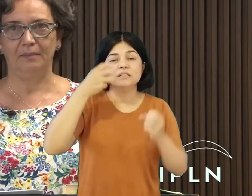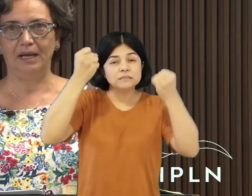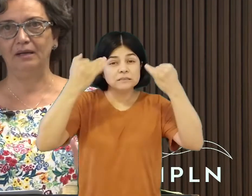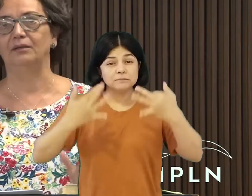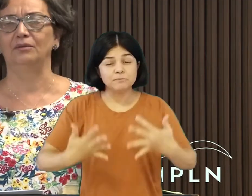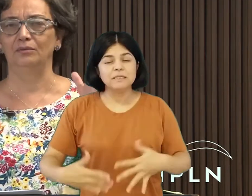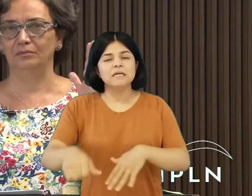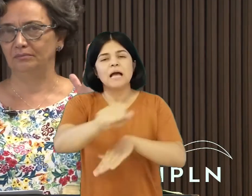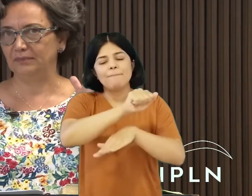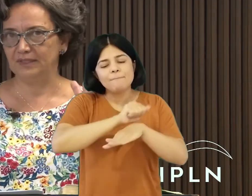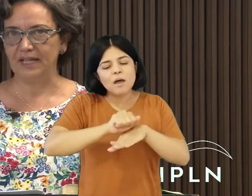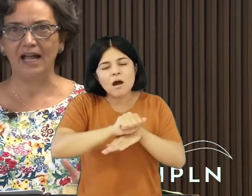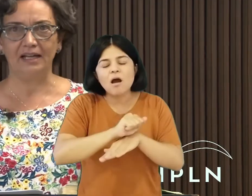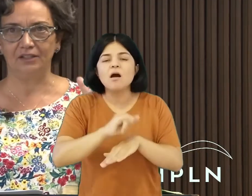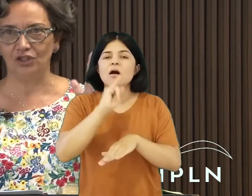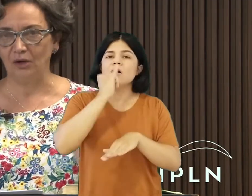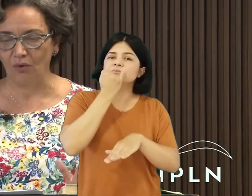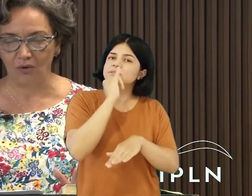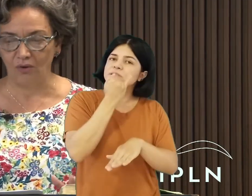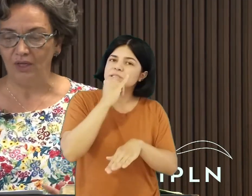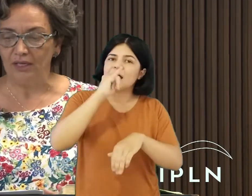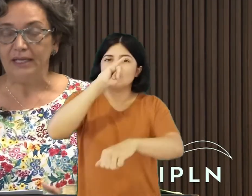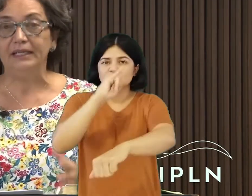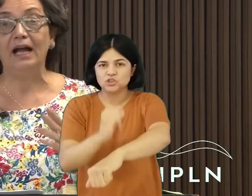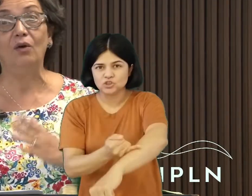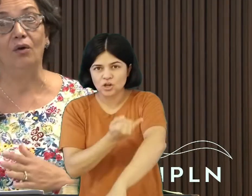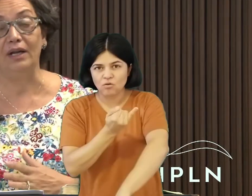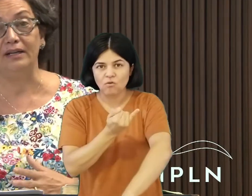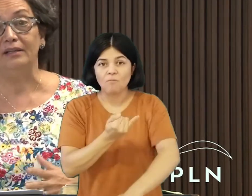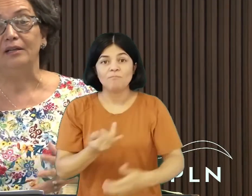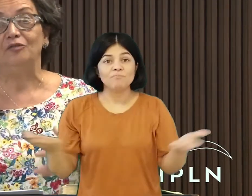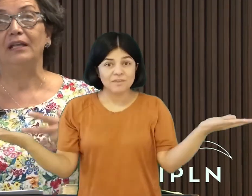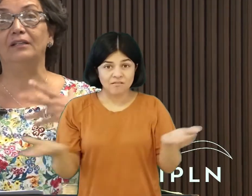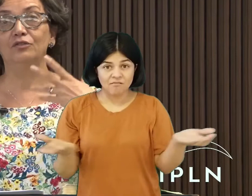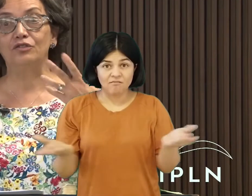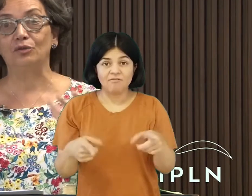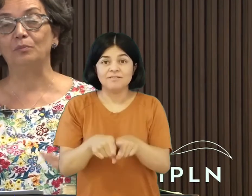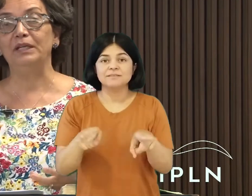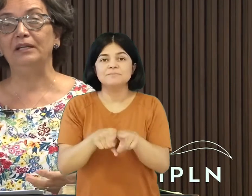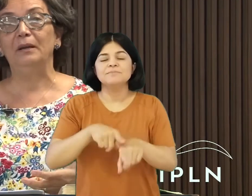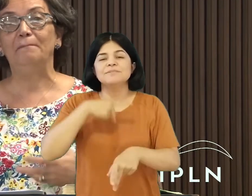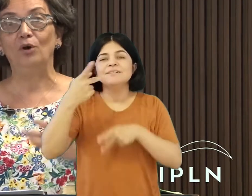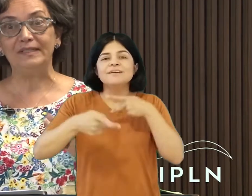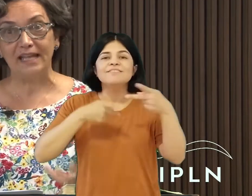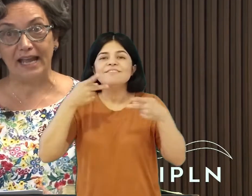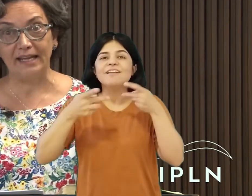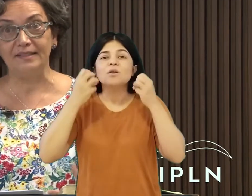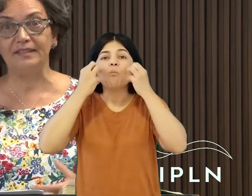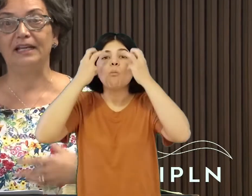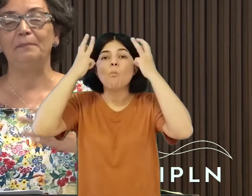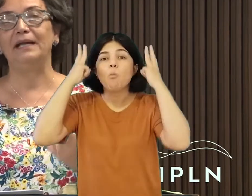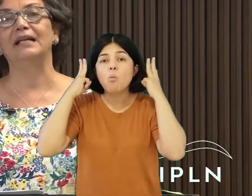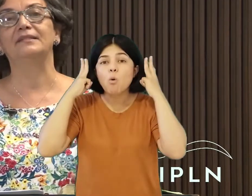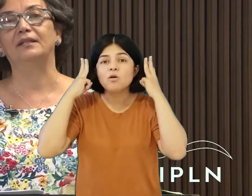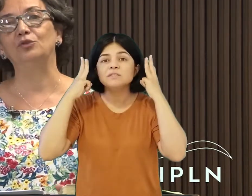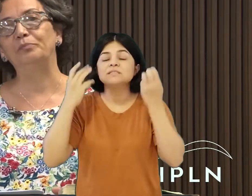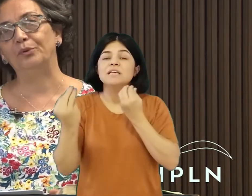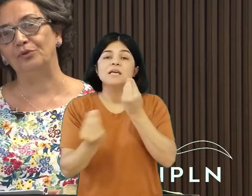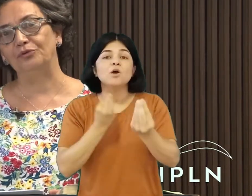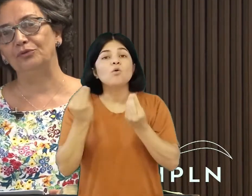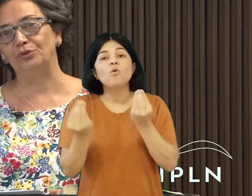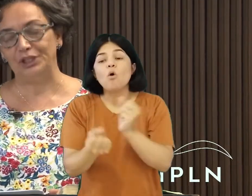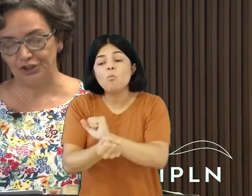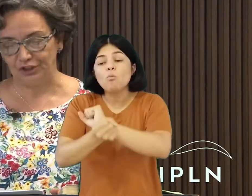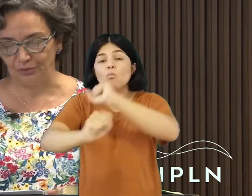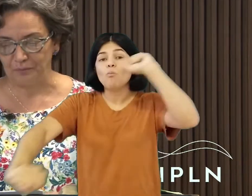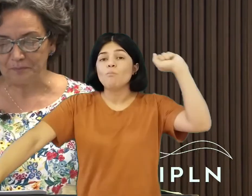né? Abraão, Isaac, Jacó, e agora falando sobre Moisés e a libertação do